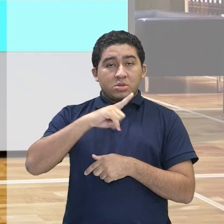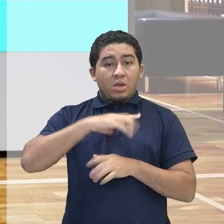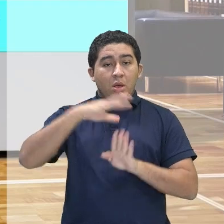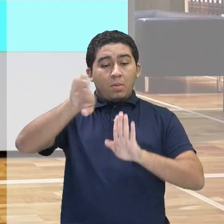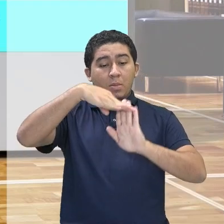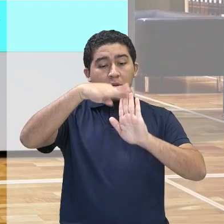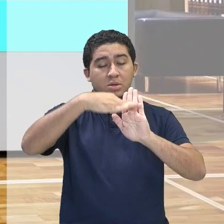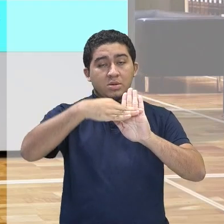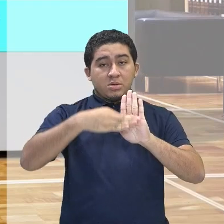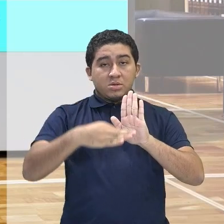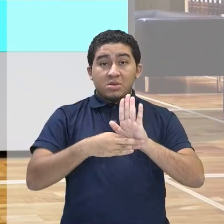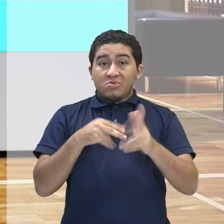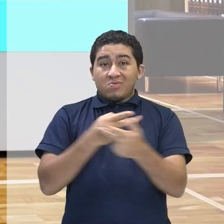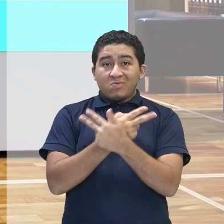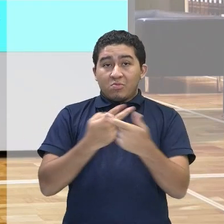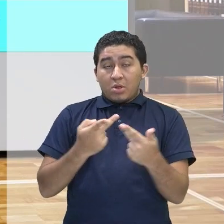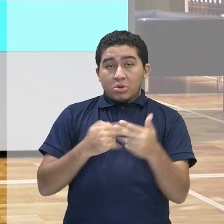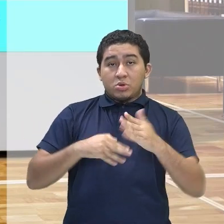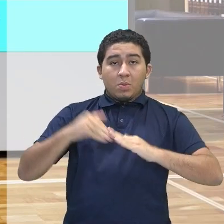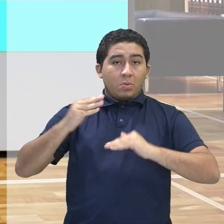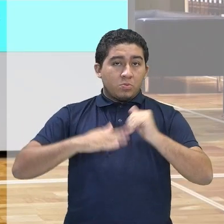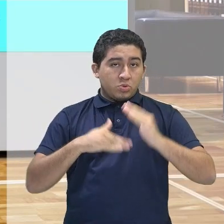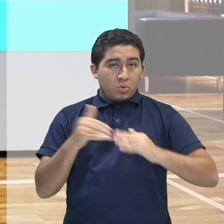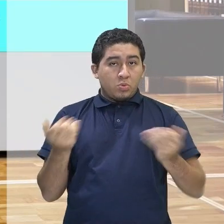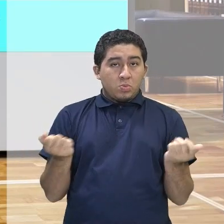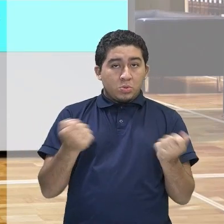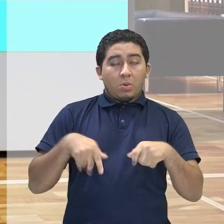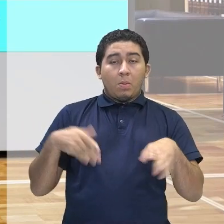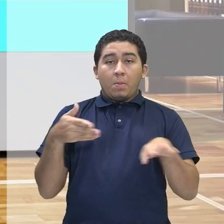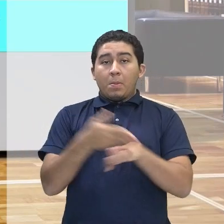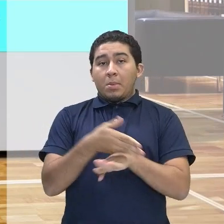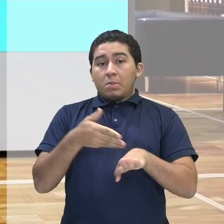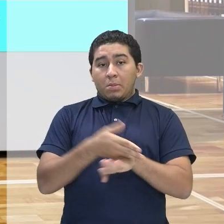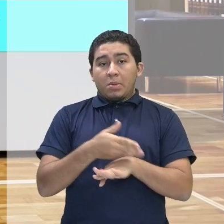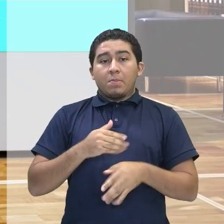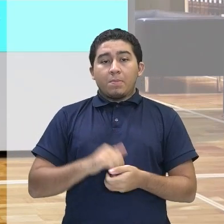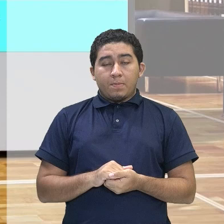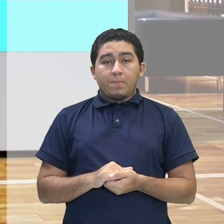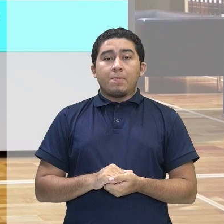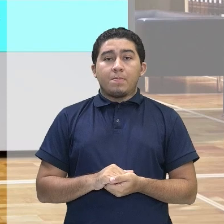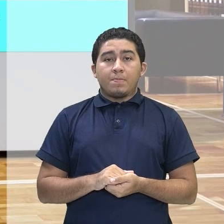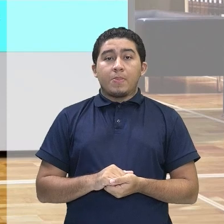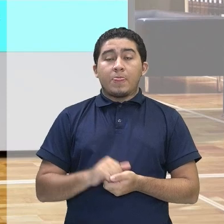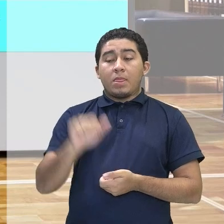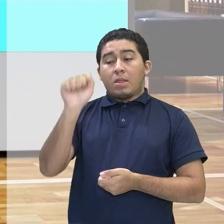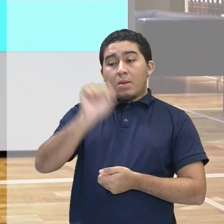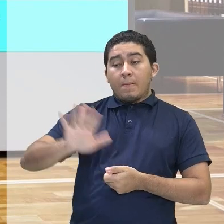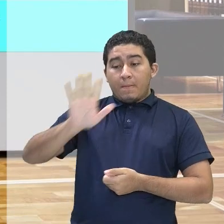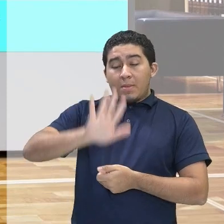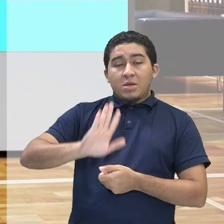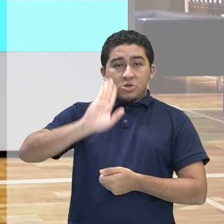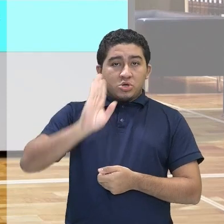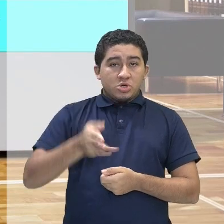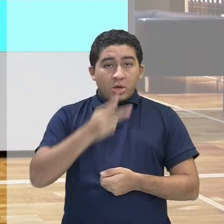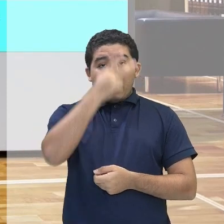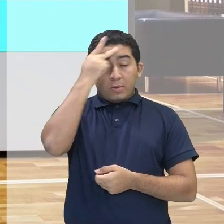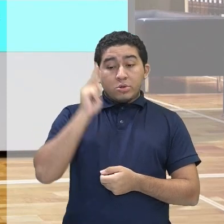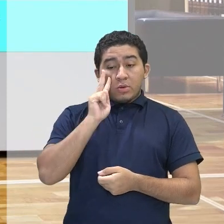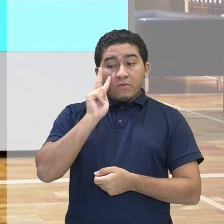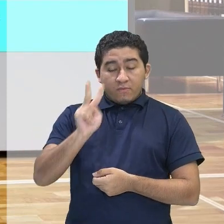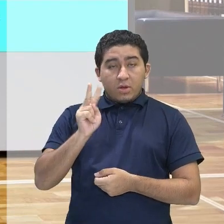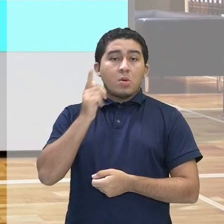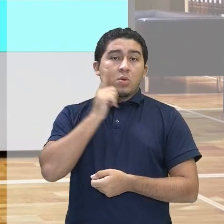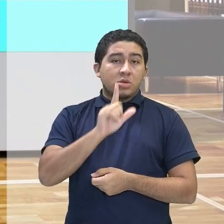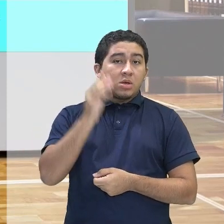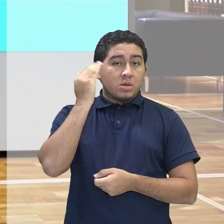a computer science, a ciência da computação. Ou seja, já na imagem ele estava gritando para você sobre o que